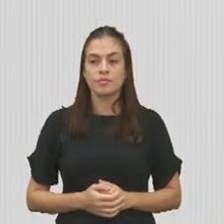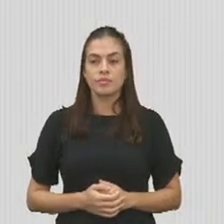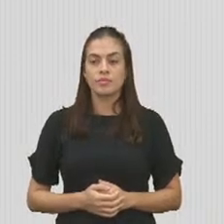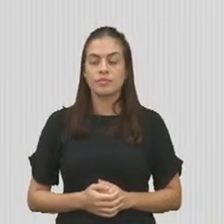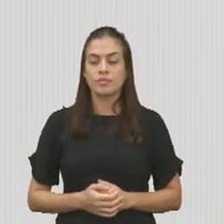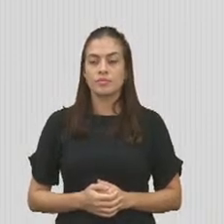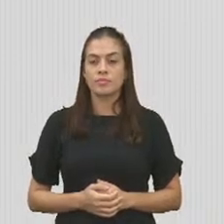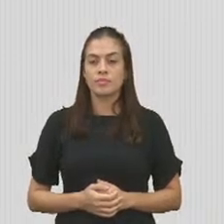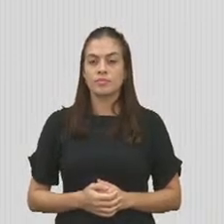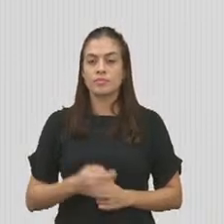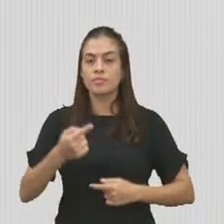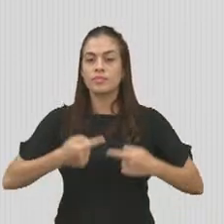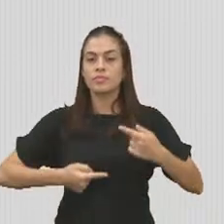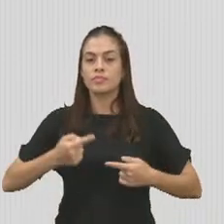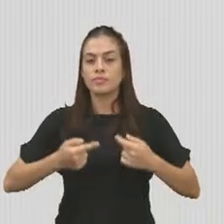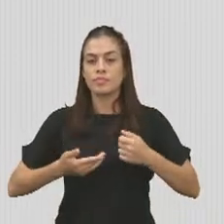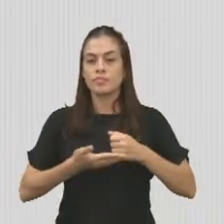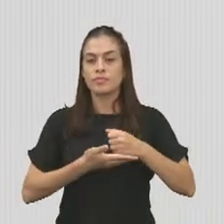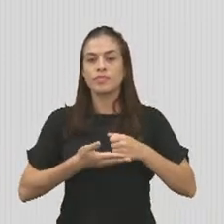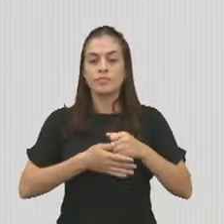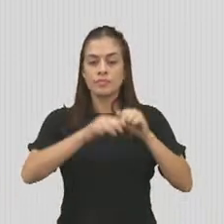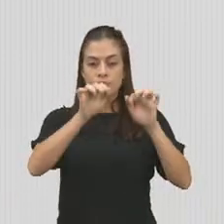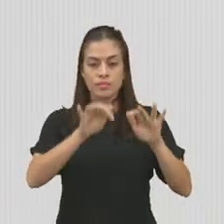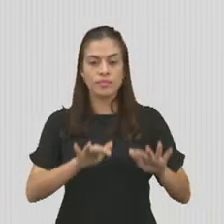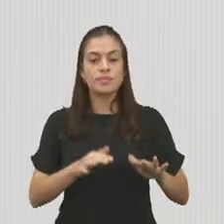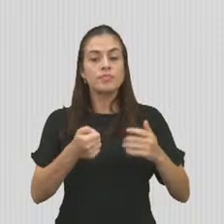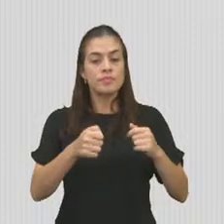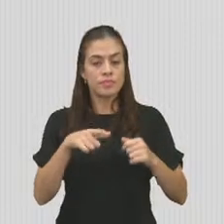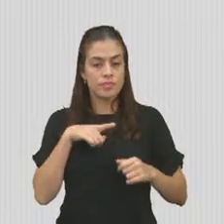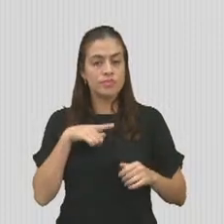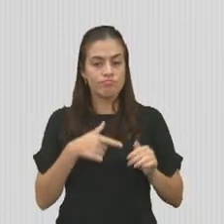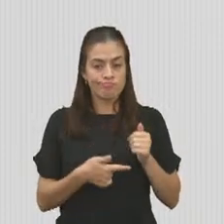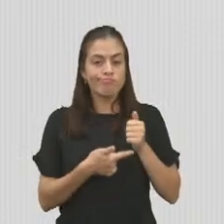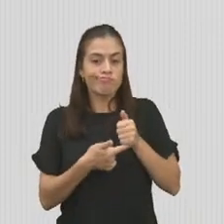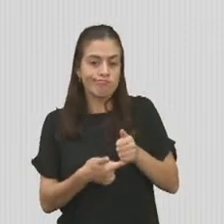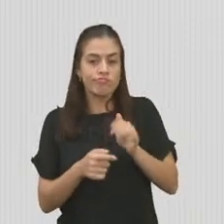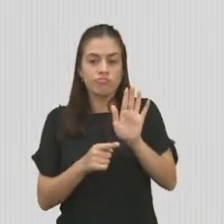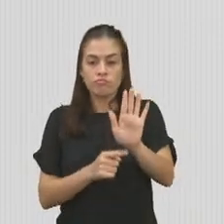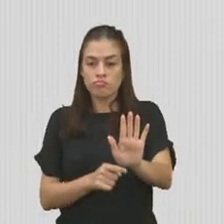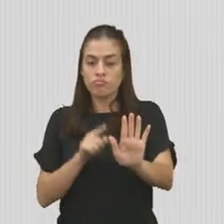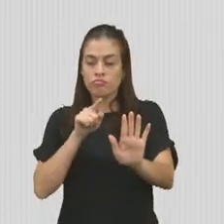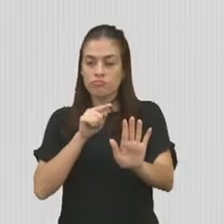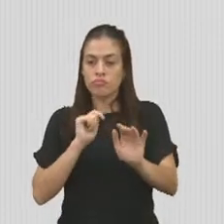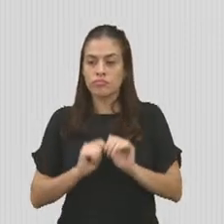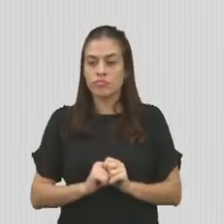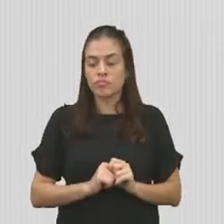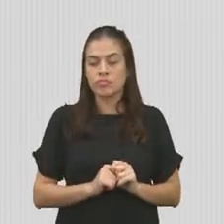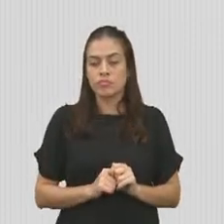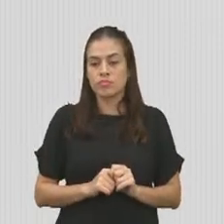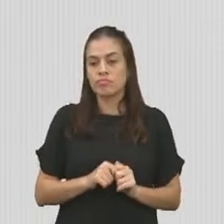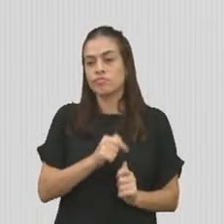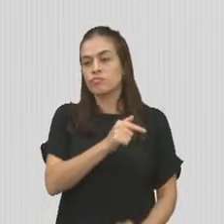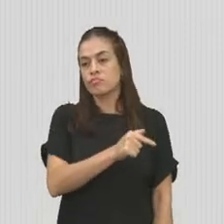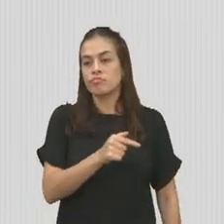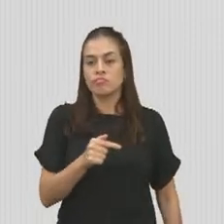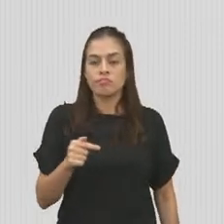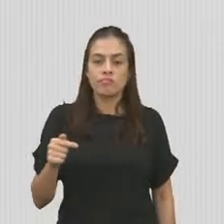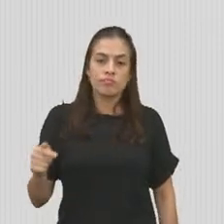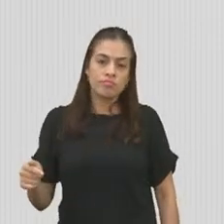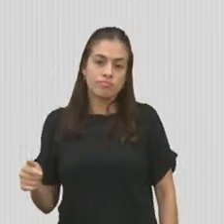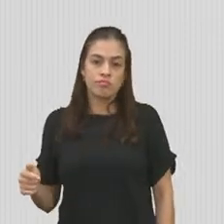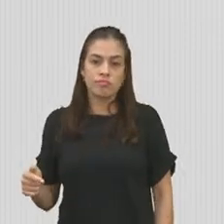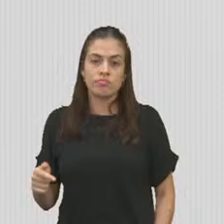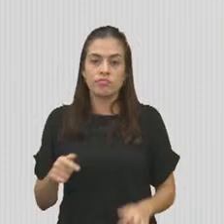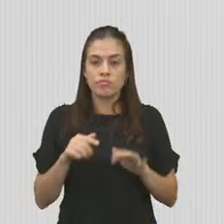fala de política baseada em evidências, a gente tem que ter dado para se alicerciar, né? Então, está aí um pouco dos dados. Semanalmente, o meu gabinete recebe